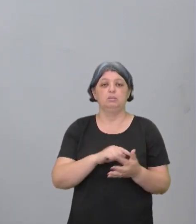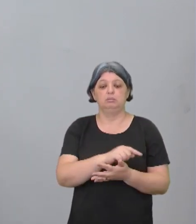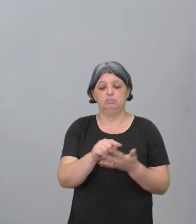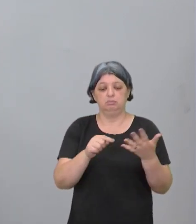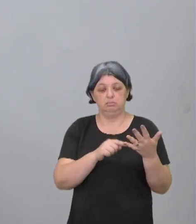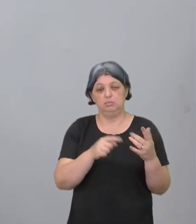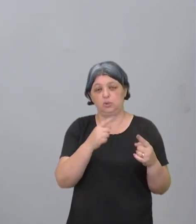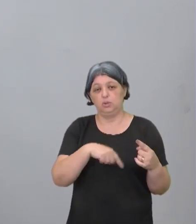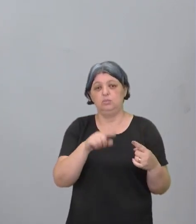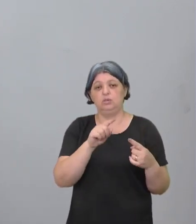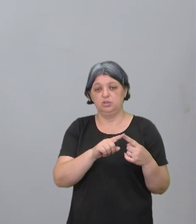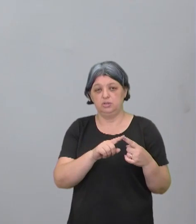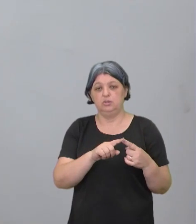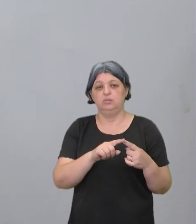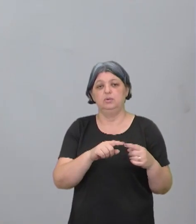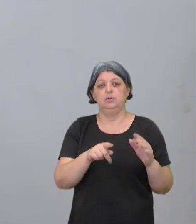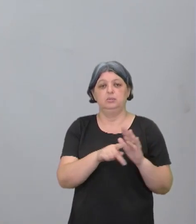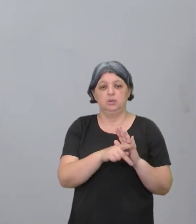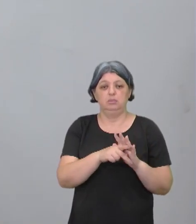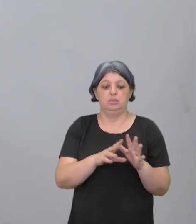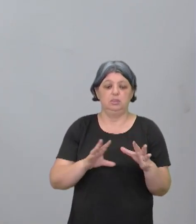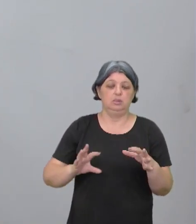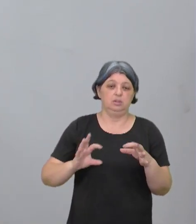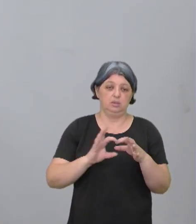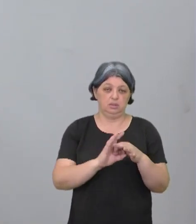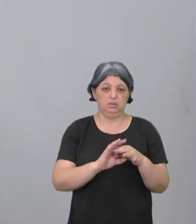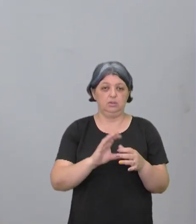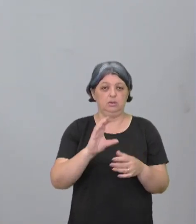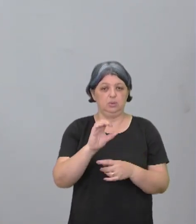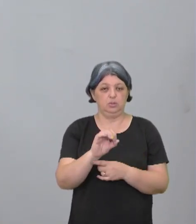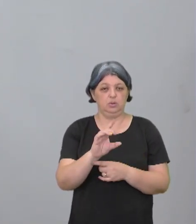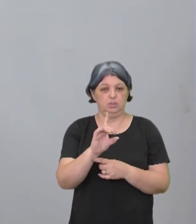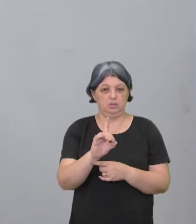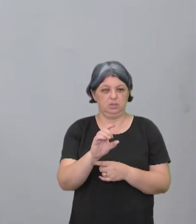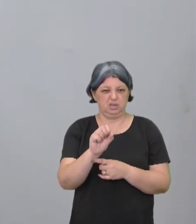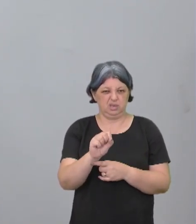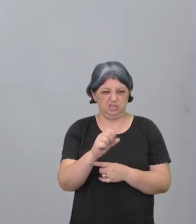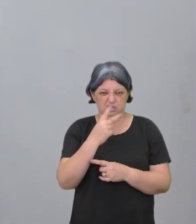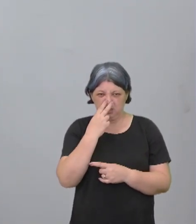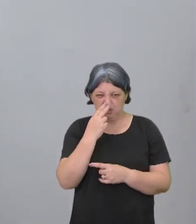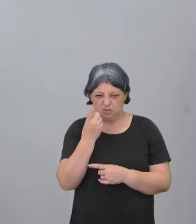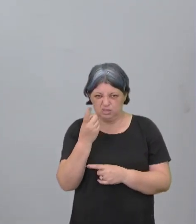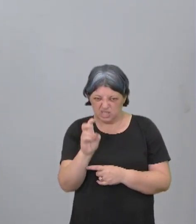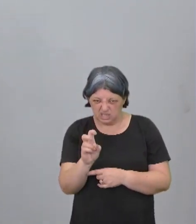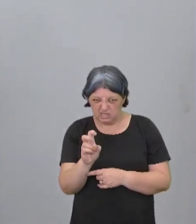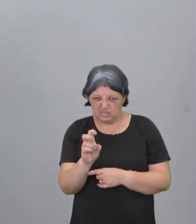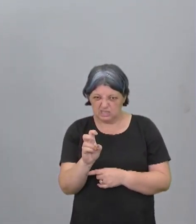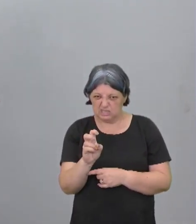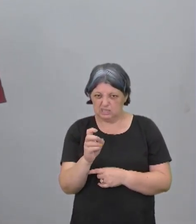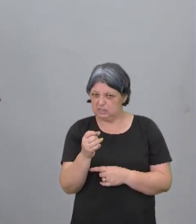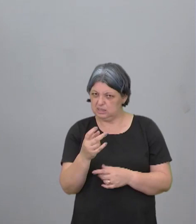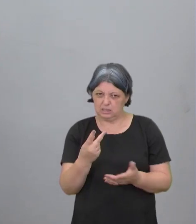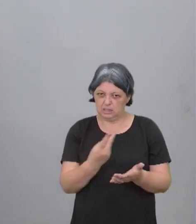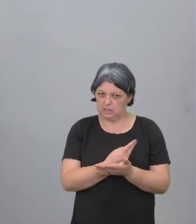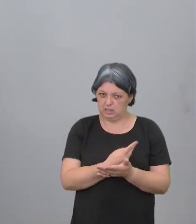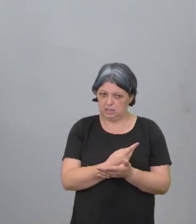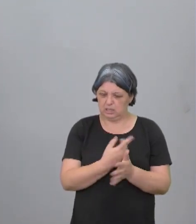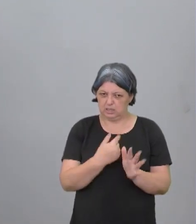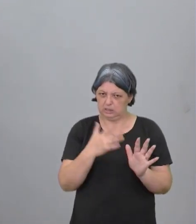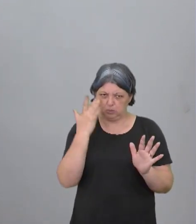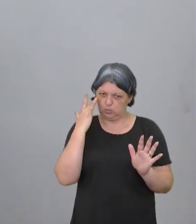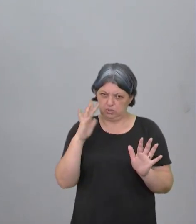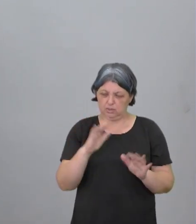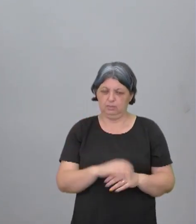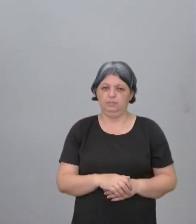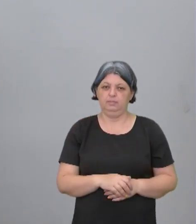que ter, tanto alinhado com a ODS, né? Se eu não me engano é a 15. Posso estar errada. Se eu estiver errada, você finge que não. Mas pode ser a